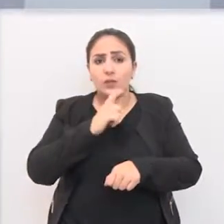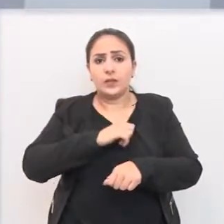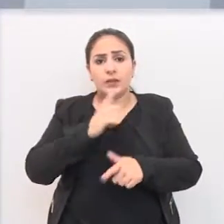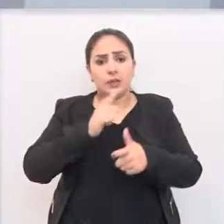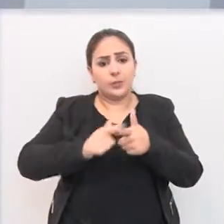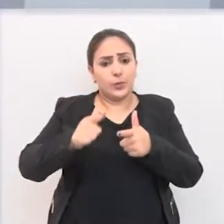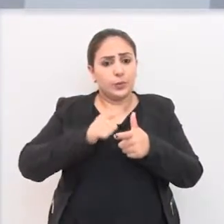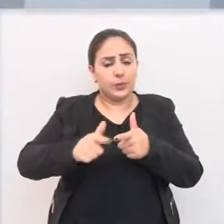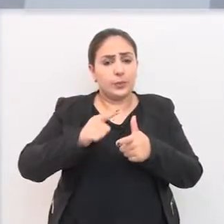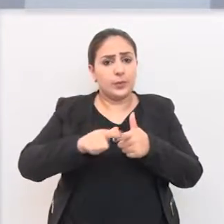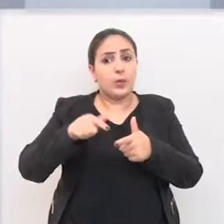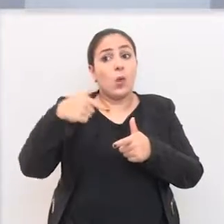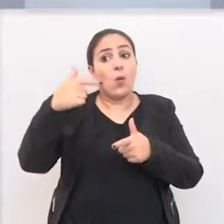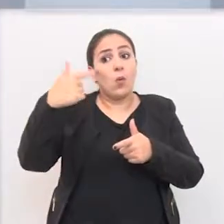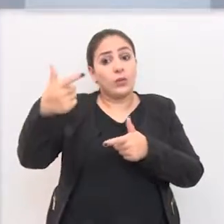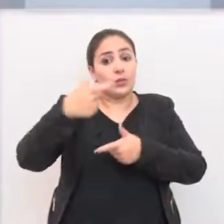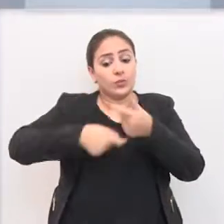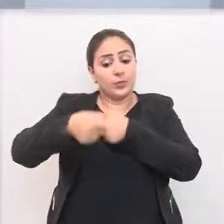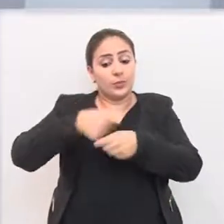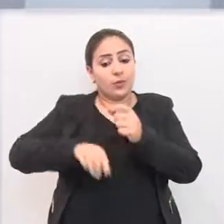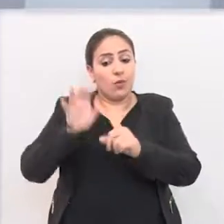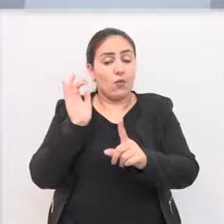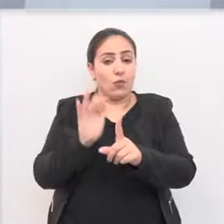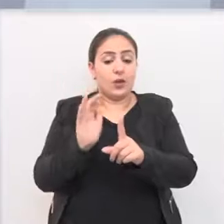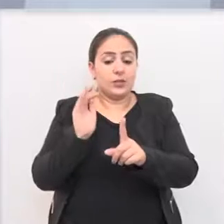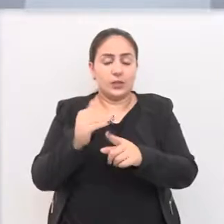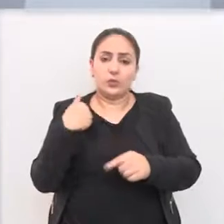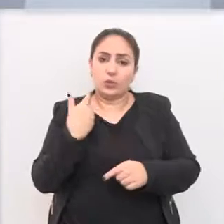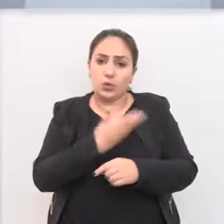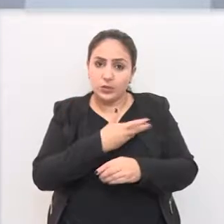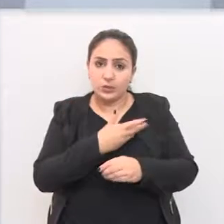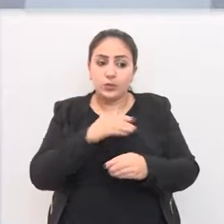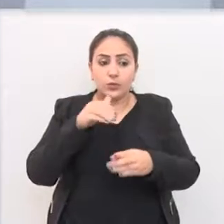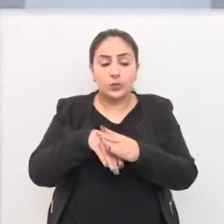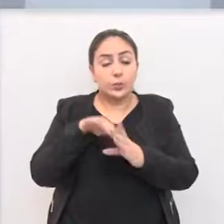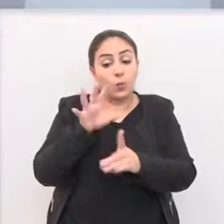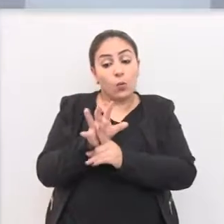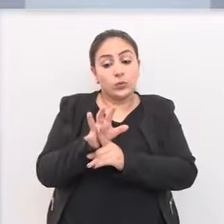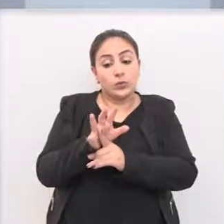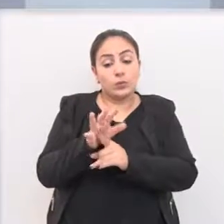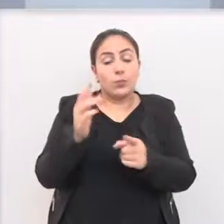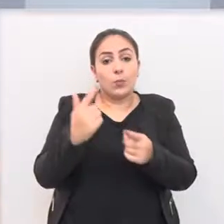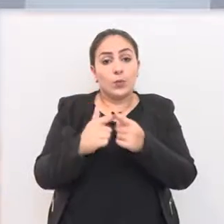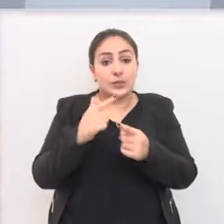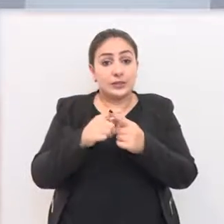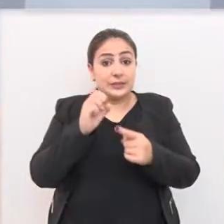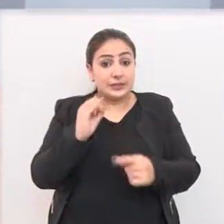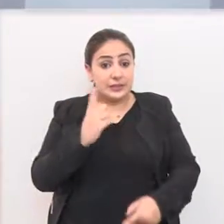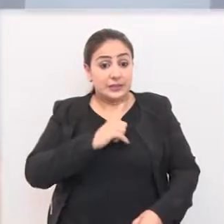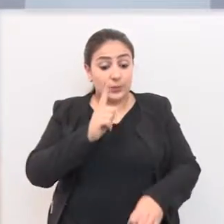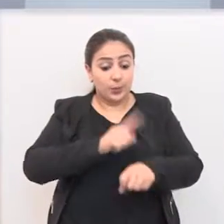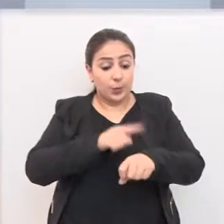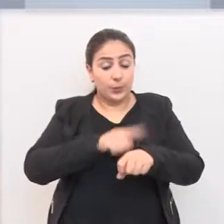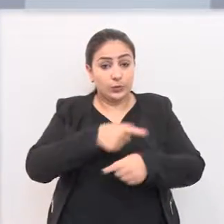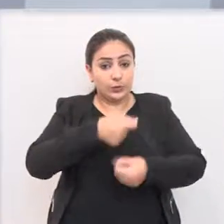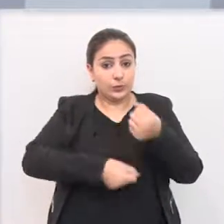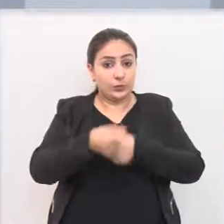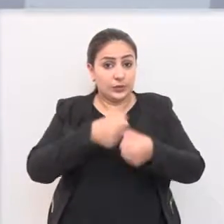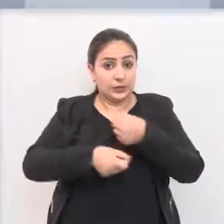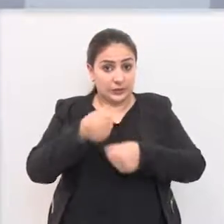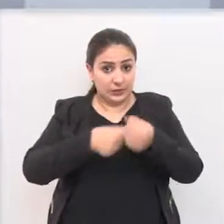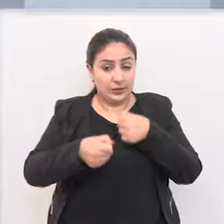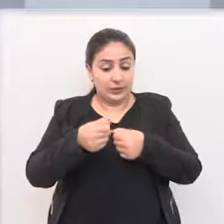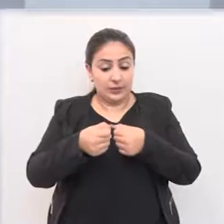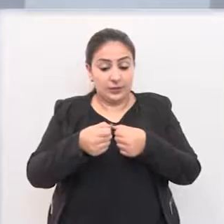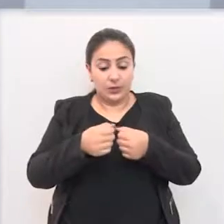acarretar em outras administrações. Então nós encaminhamos votação contrária, porque quando existe uma situação